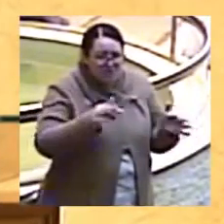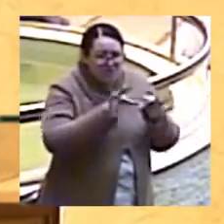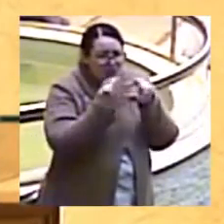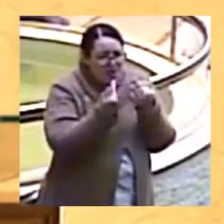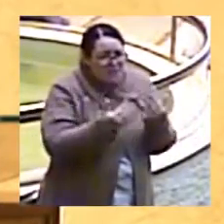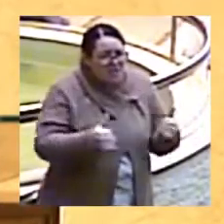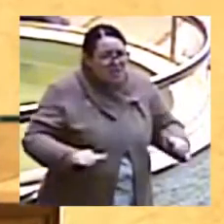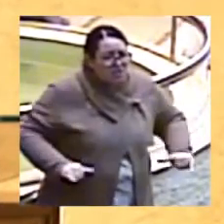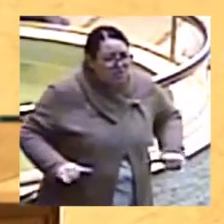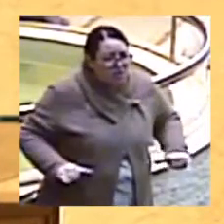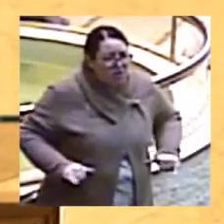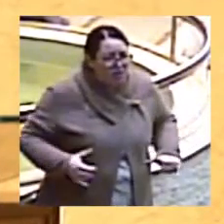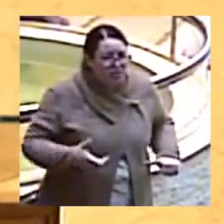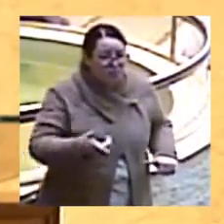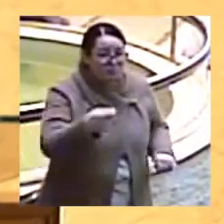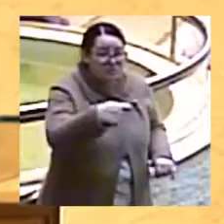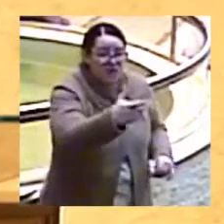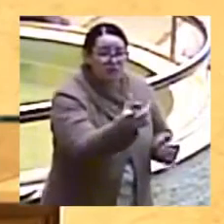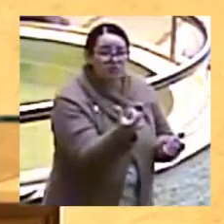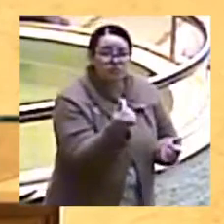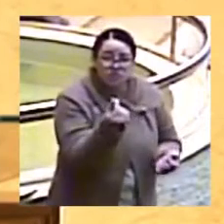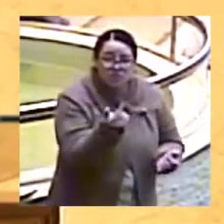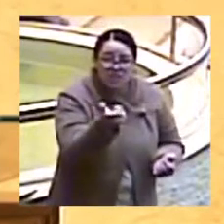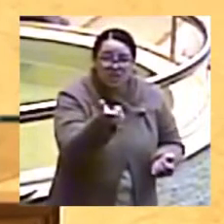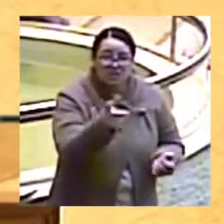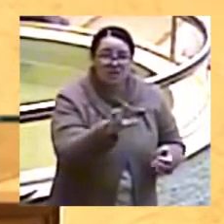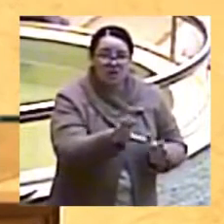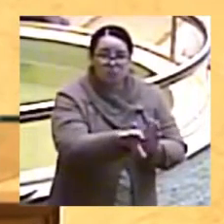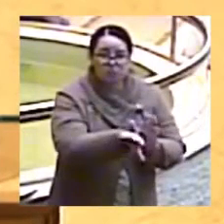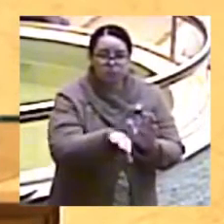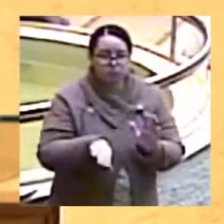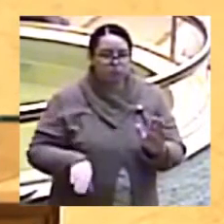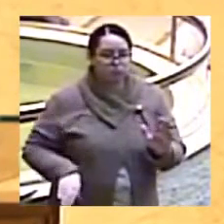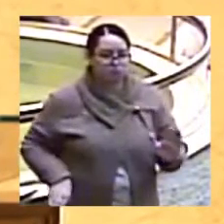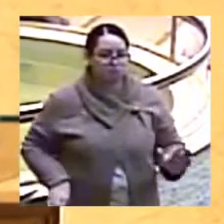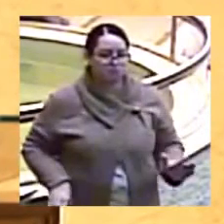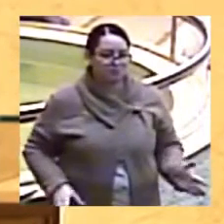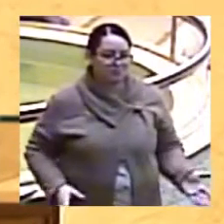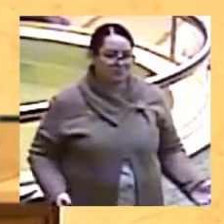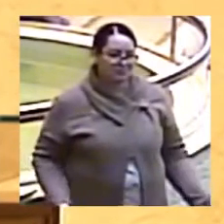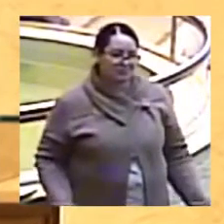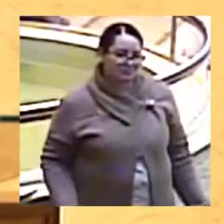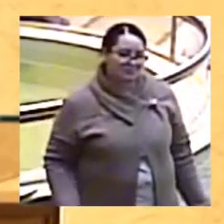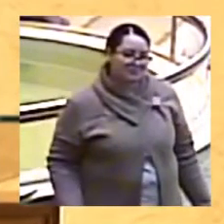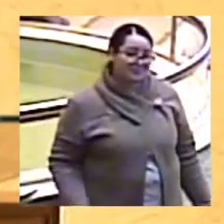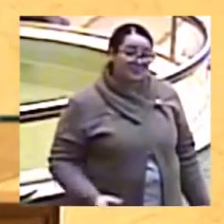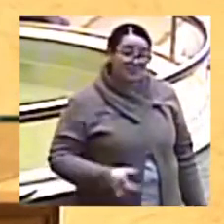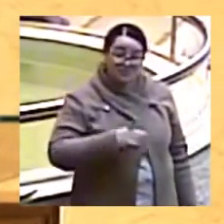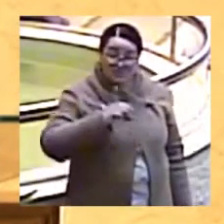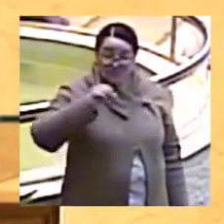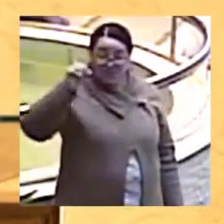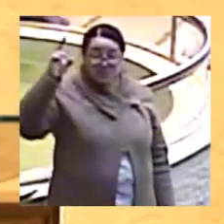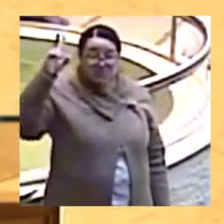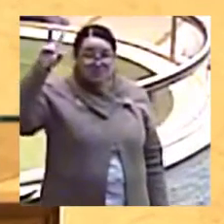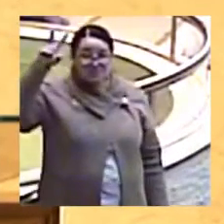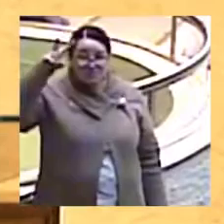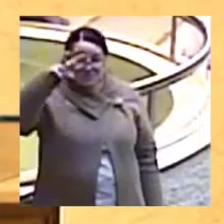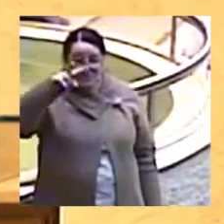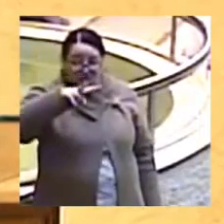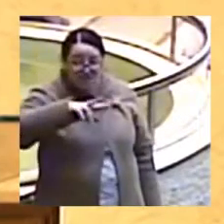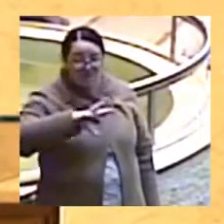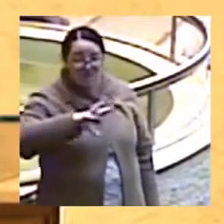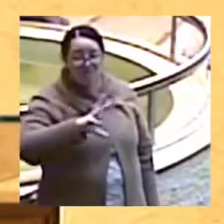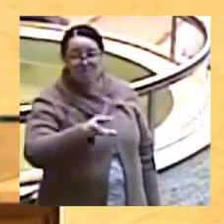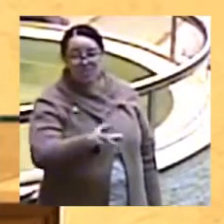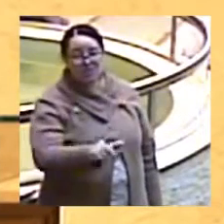terra, tantas famílias, sofrendo, em nosso país, mas, Deus, ele, observa, todas estas coisas, ele,